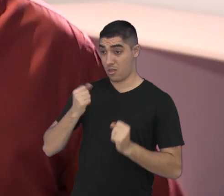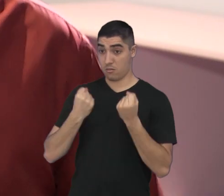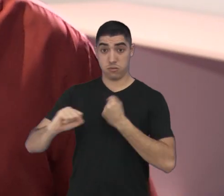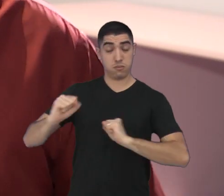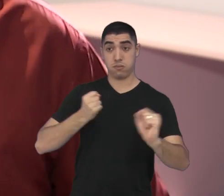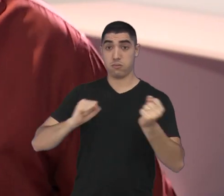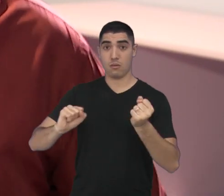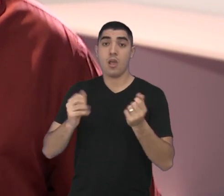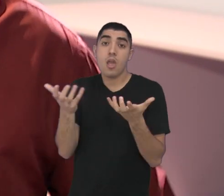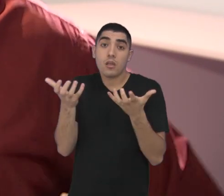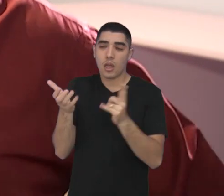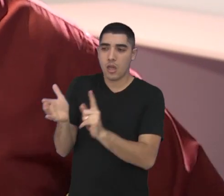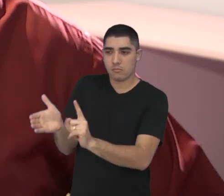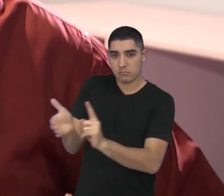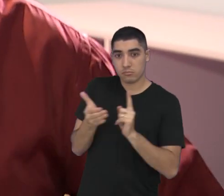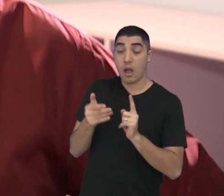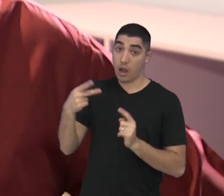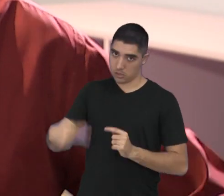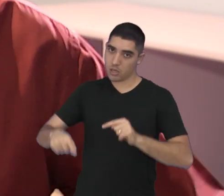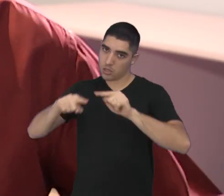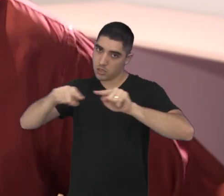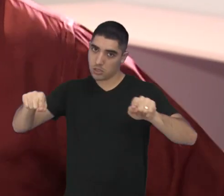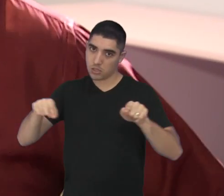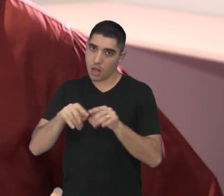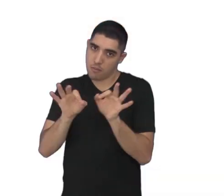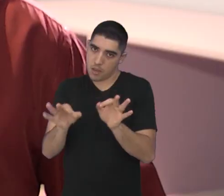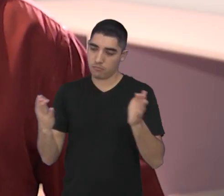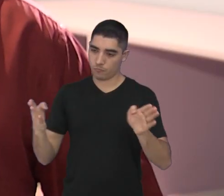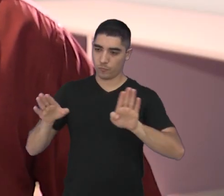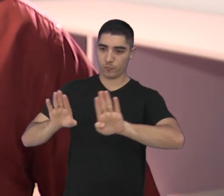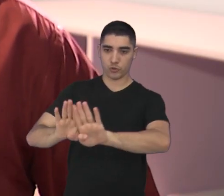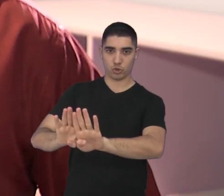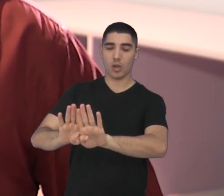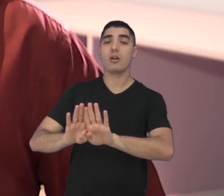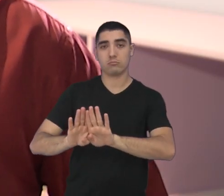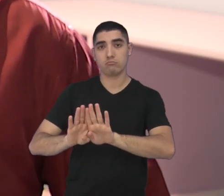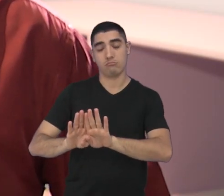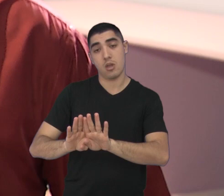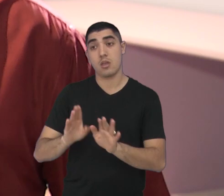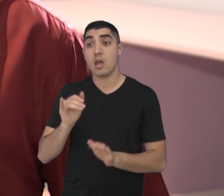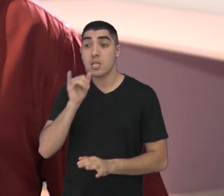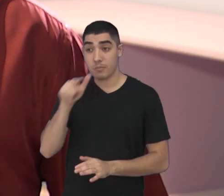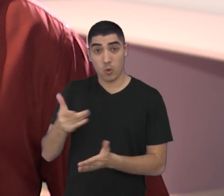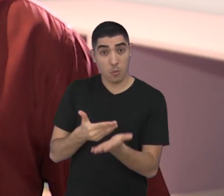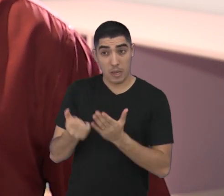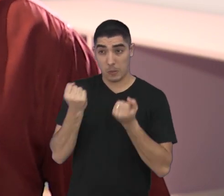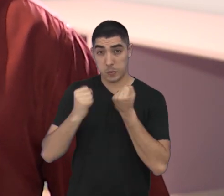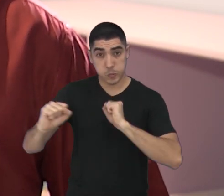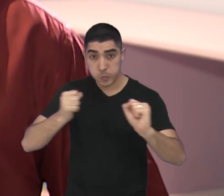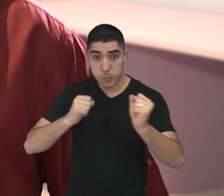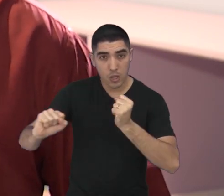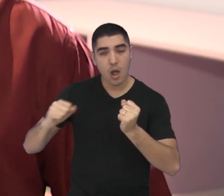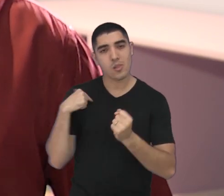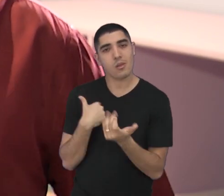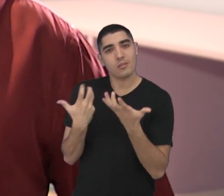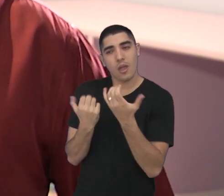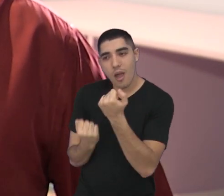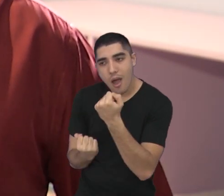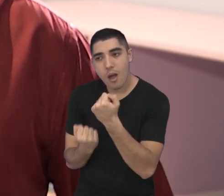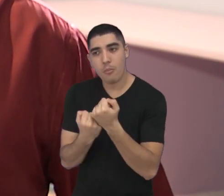ela precisa mais ter um momento de reclusão. Então, por isso que a sala até é fechada, principalmente no momento de crise, quando a gente faz o atendimento e dá o apoio para o